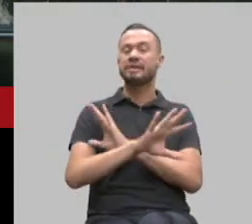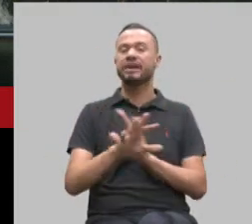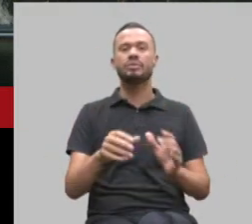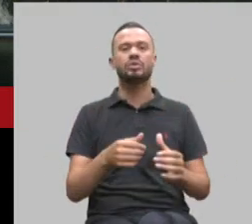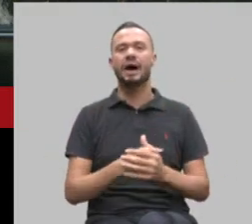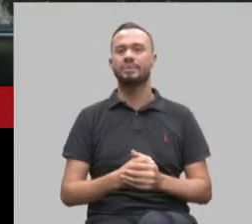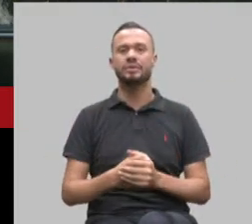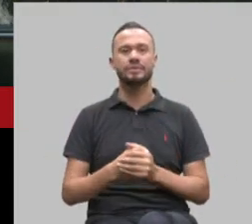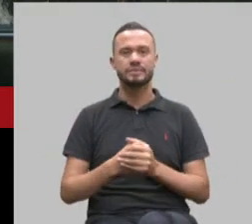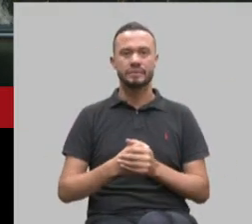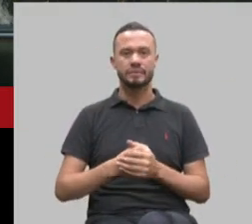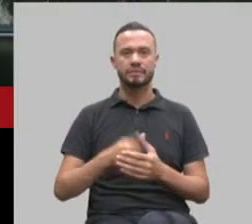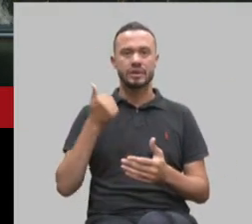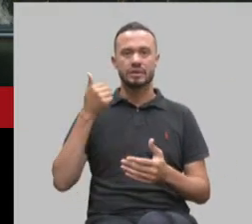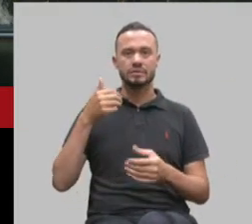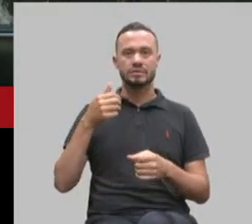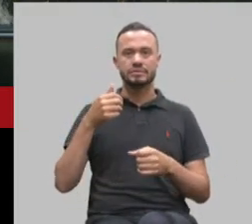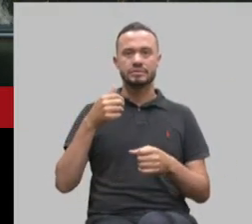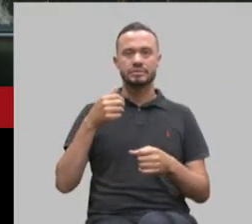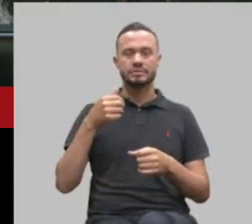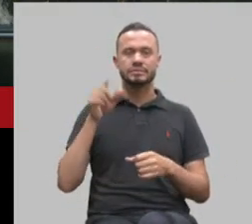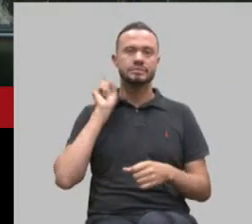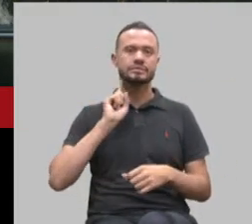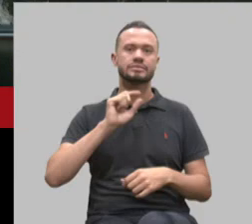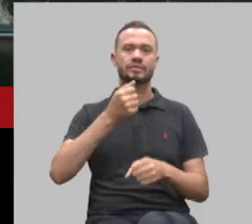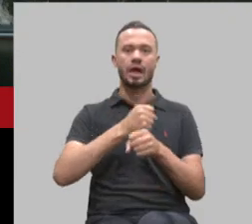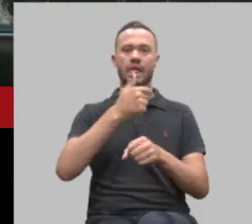do Parlamento jovem de de Minas de 2024